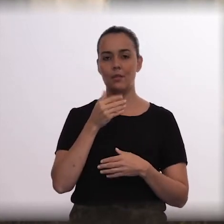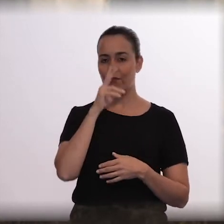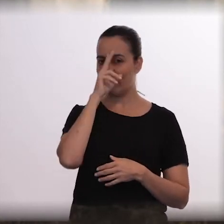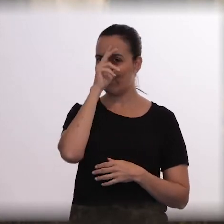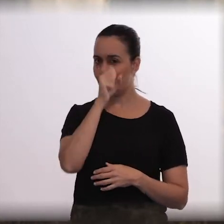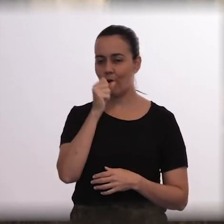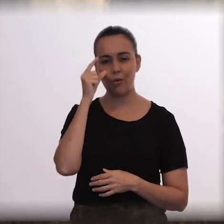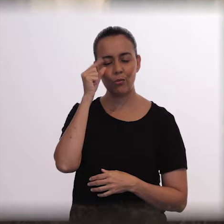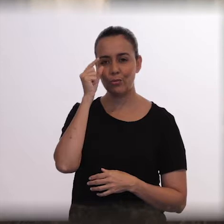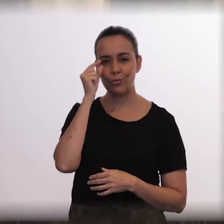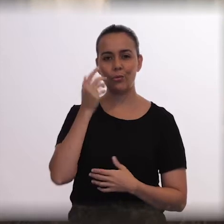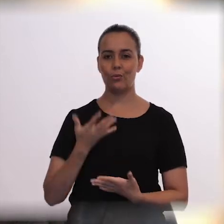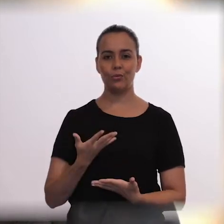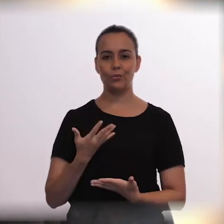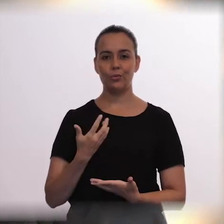e eu acabei.